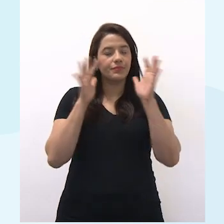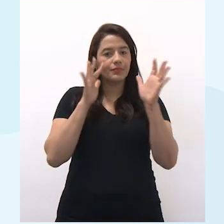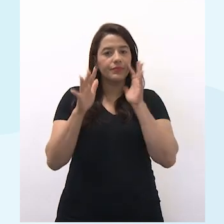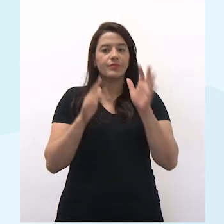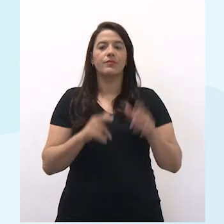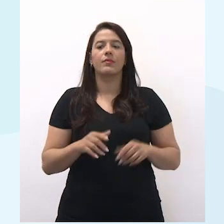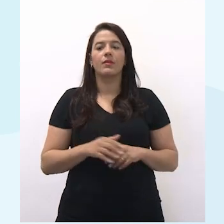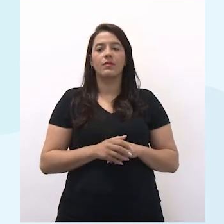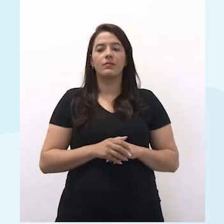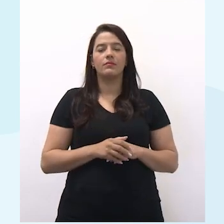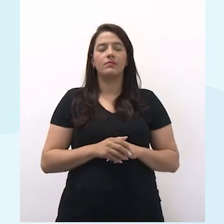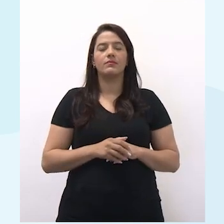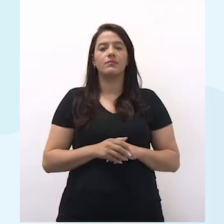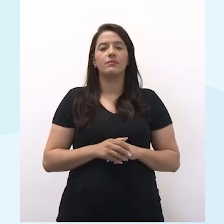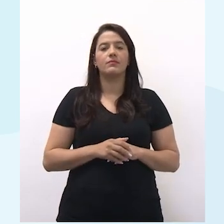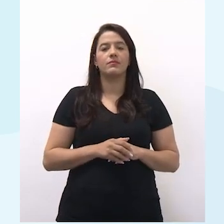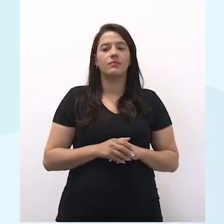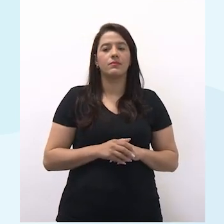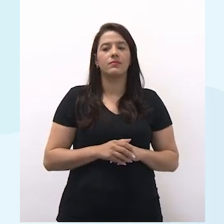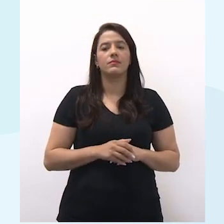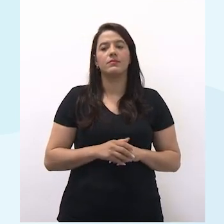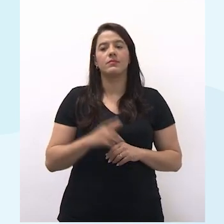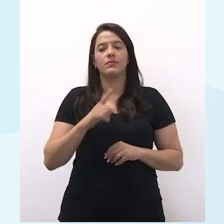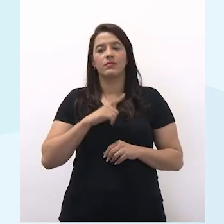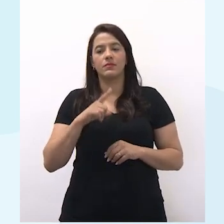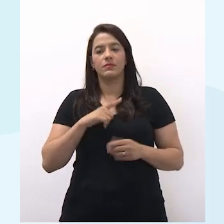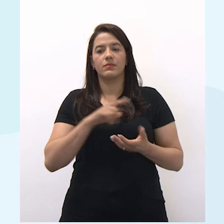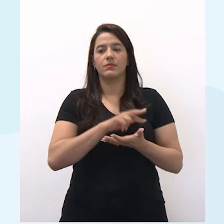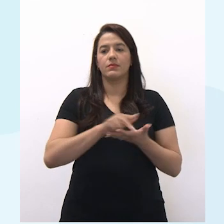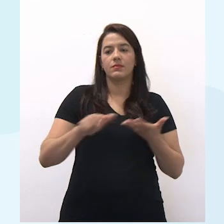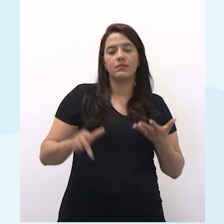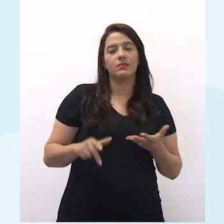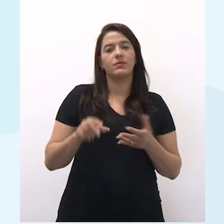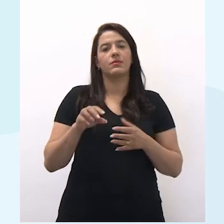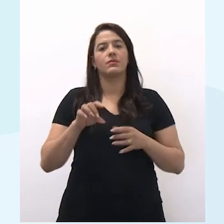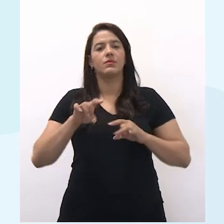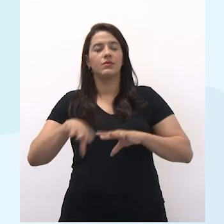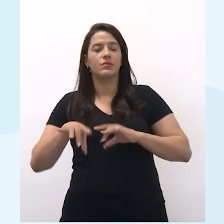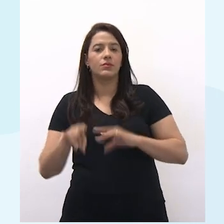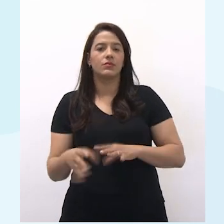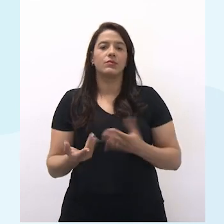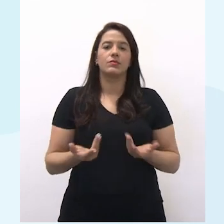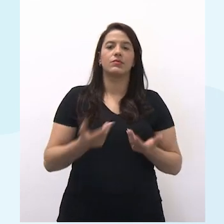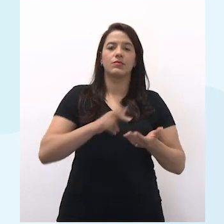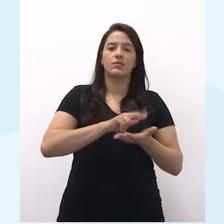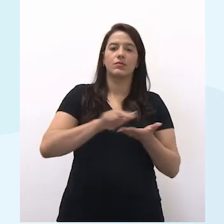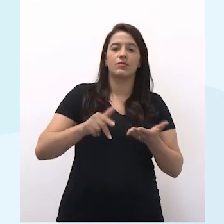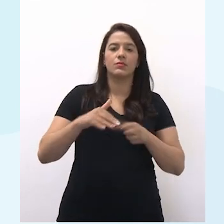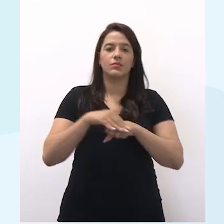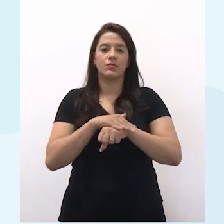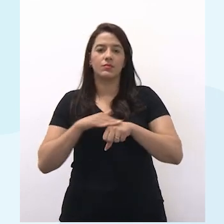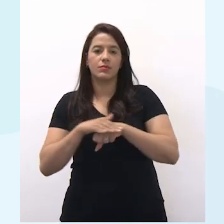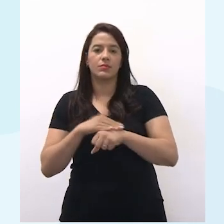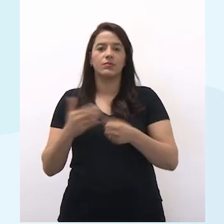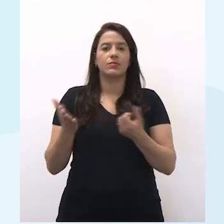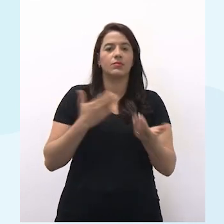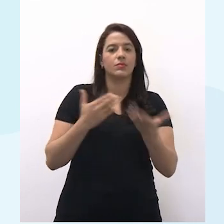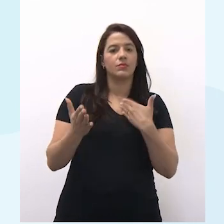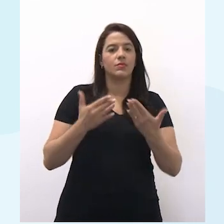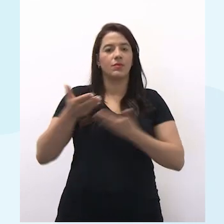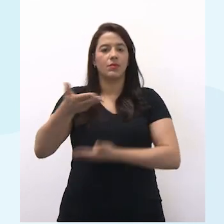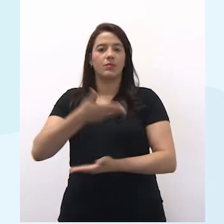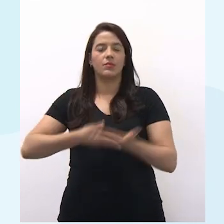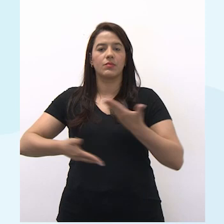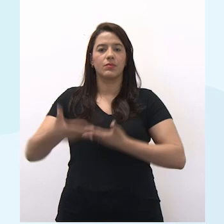Participativos as reflexões, né, através da conversa entre os professores, né? Da troca